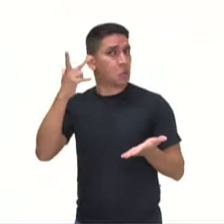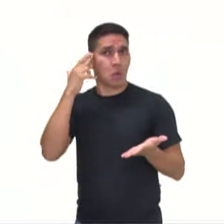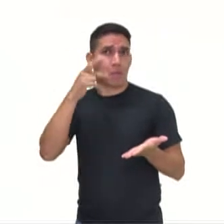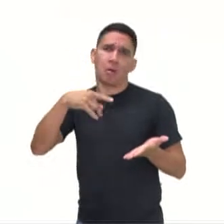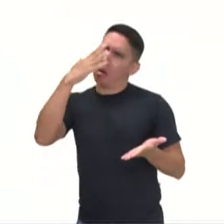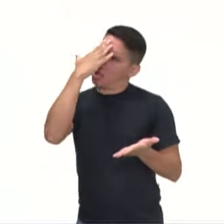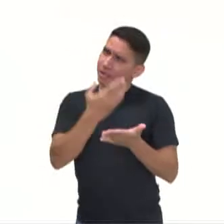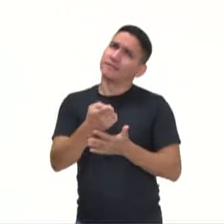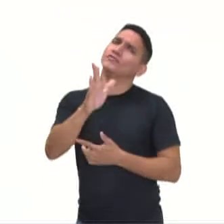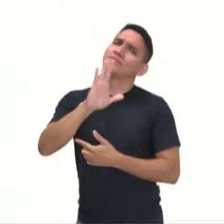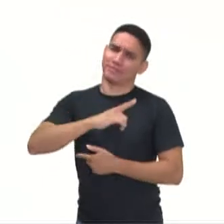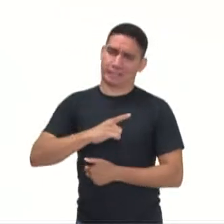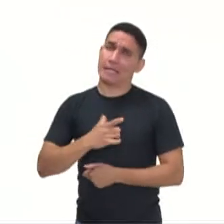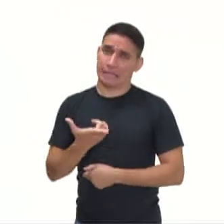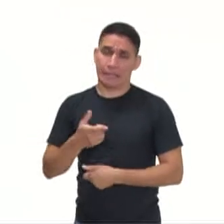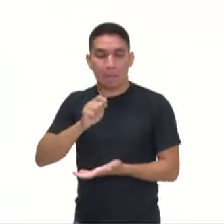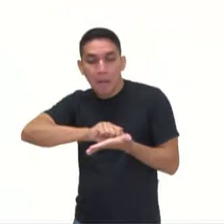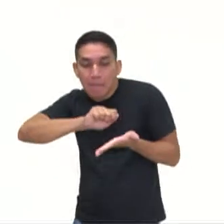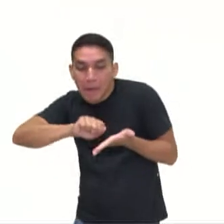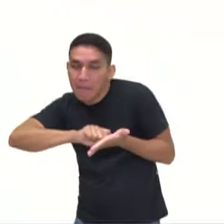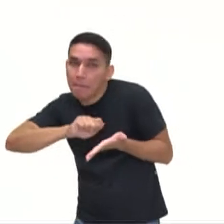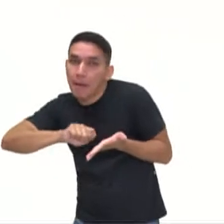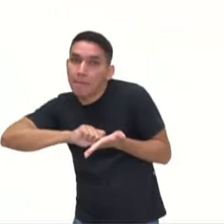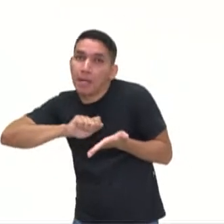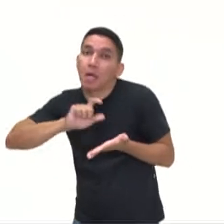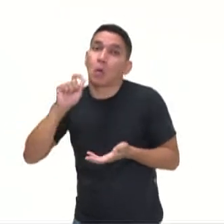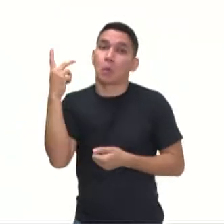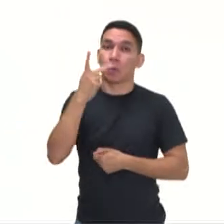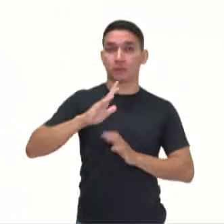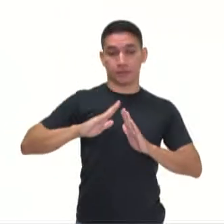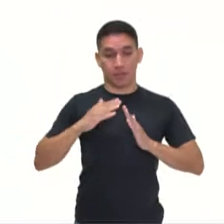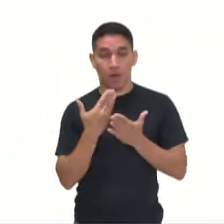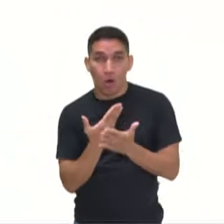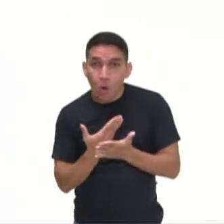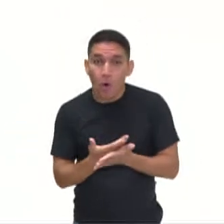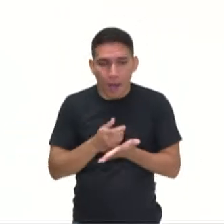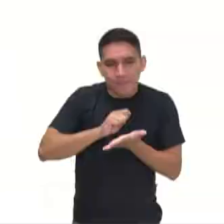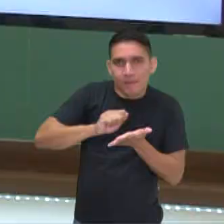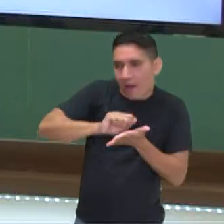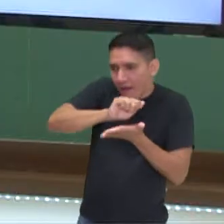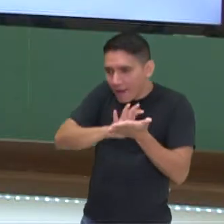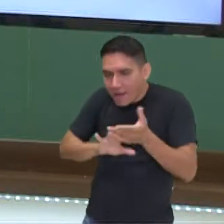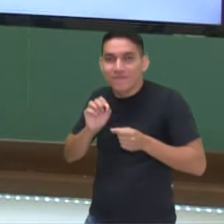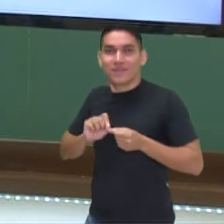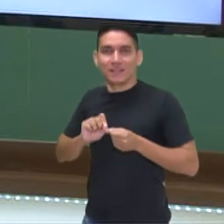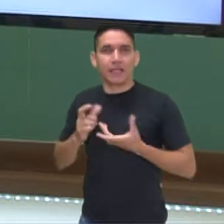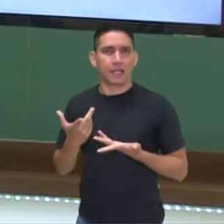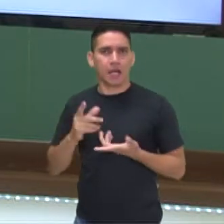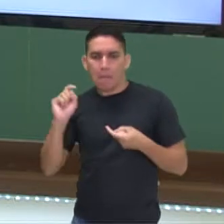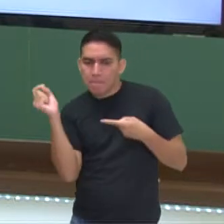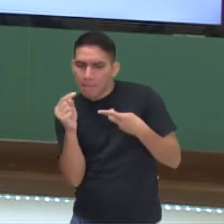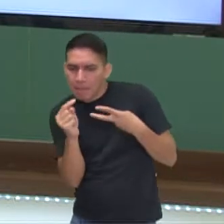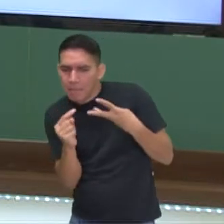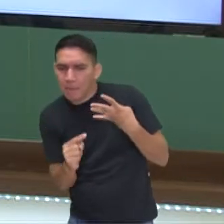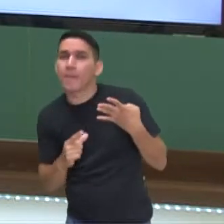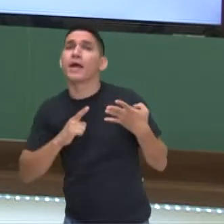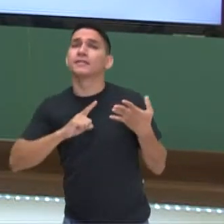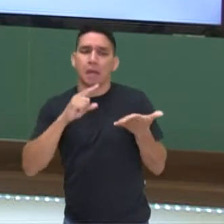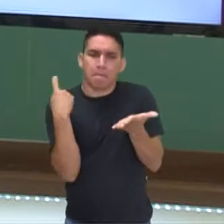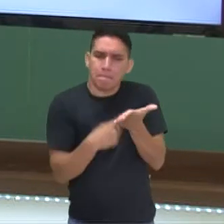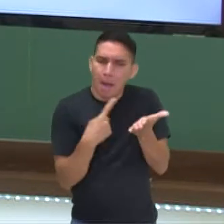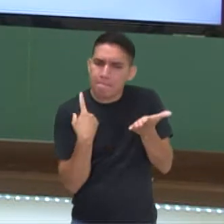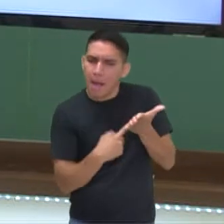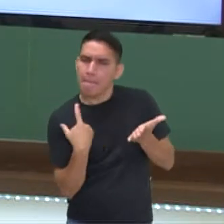deve ter uma agenda, para anotar as tarefas escolares, por exemplo, E na agenda nós marcamos os nossos